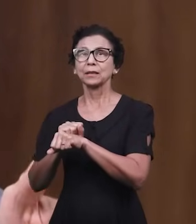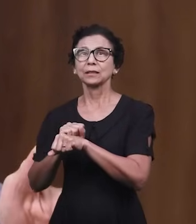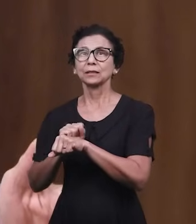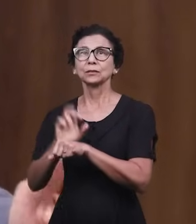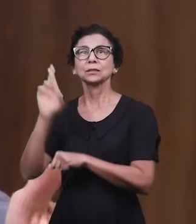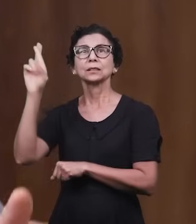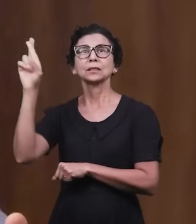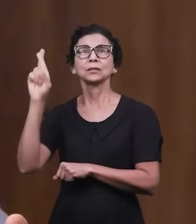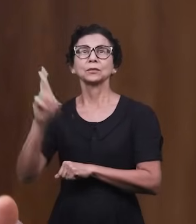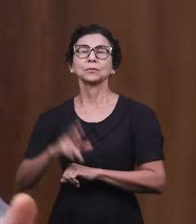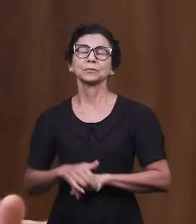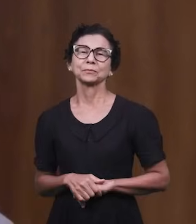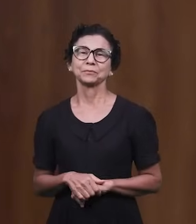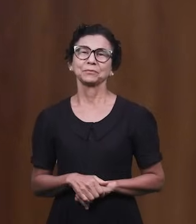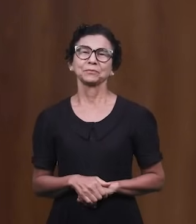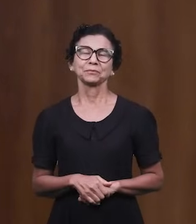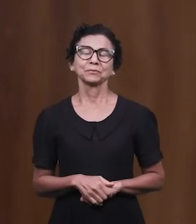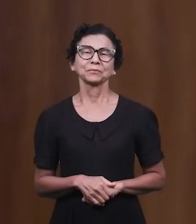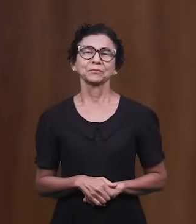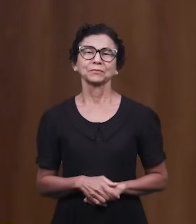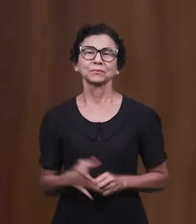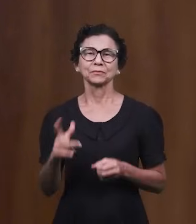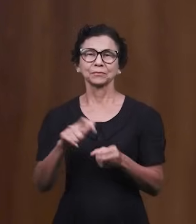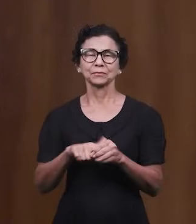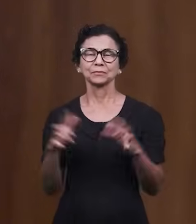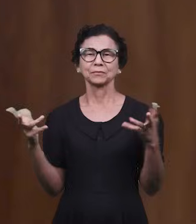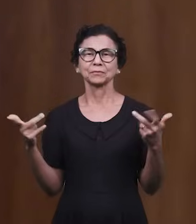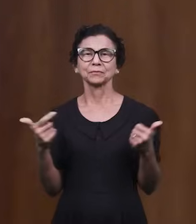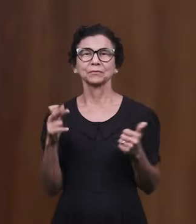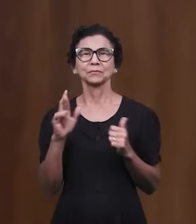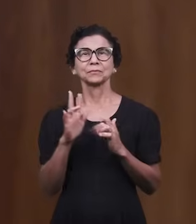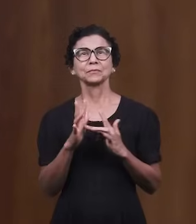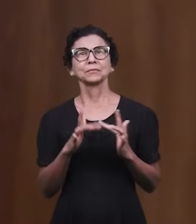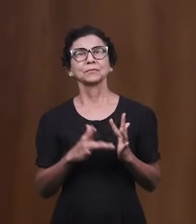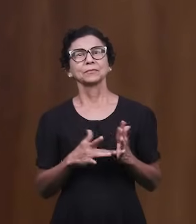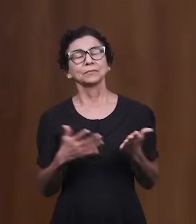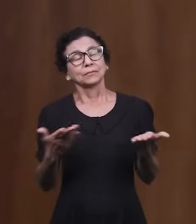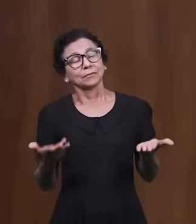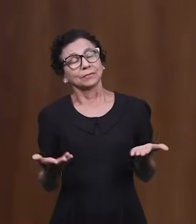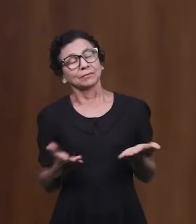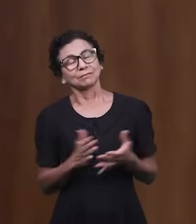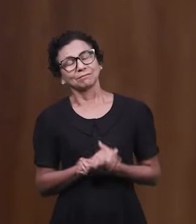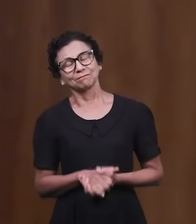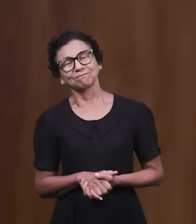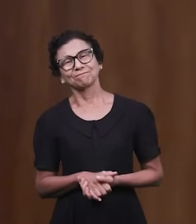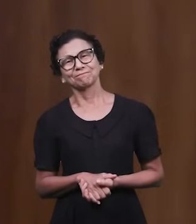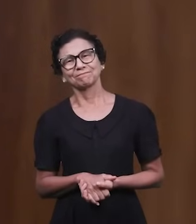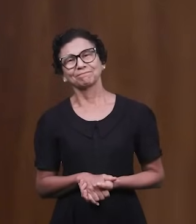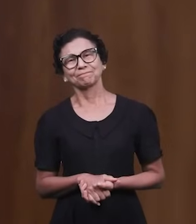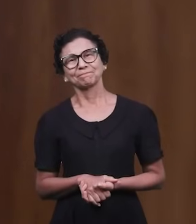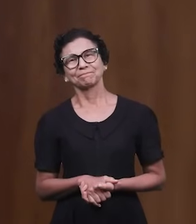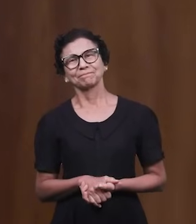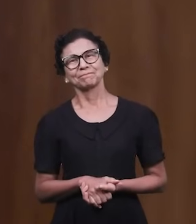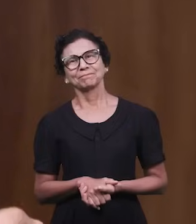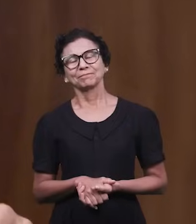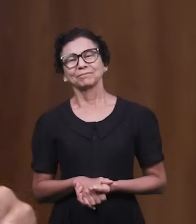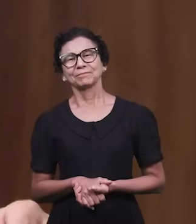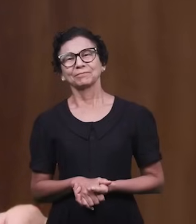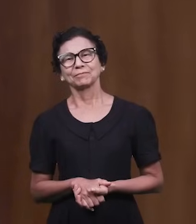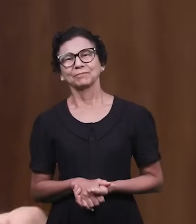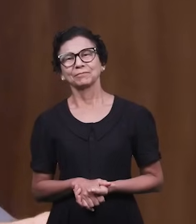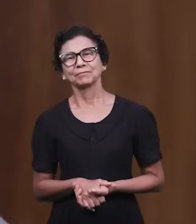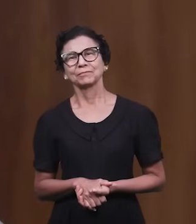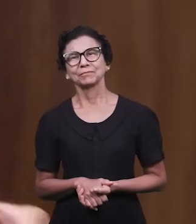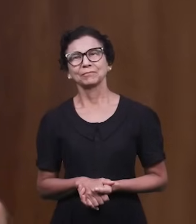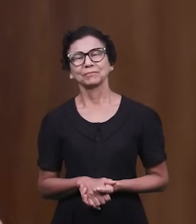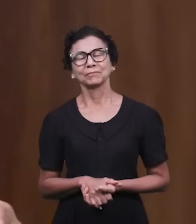aguardando, esperando a vinda gloriosa do Senhor. Espero que assim os irmãos tenham aqueles ouvintes tenham uma